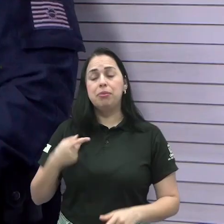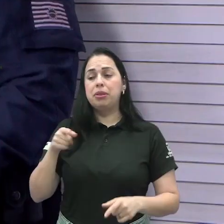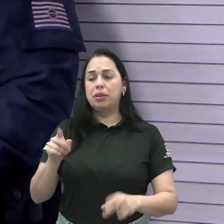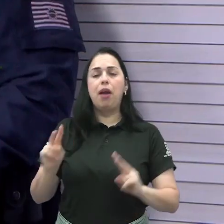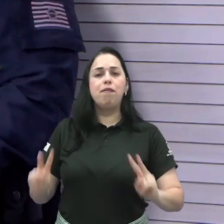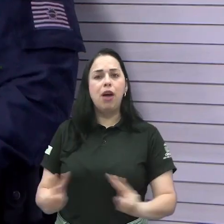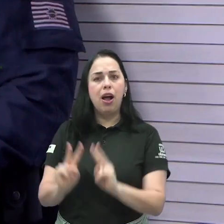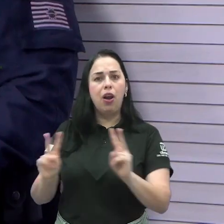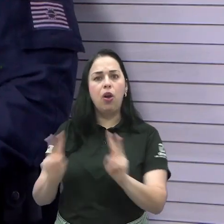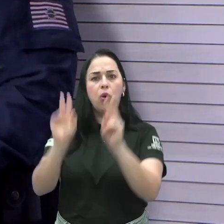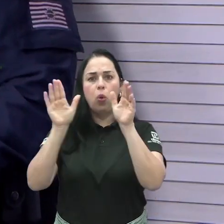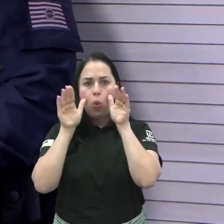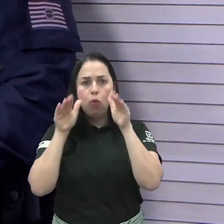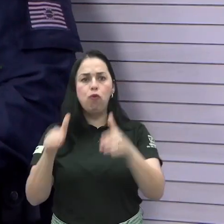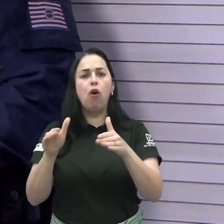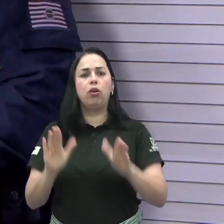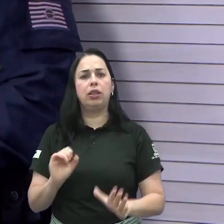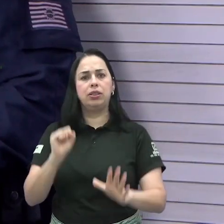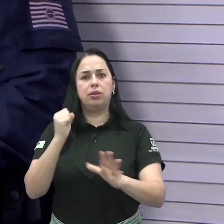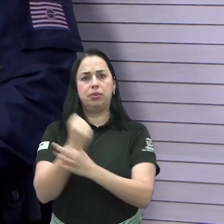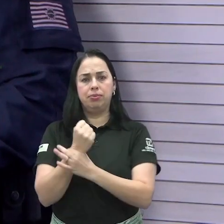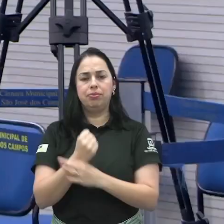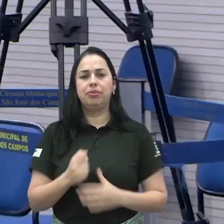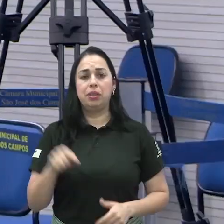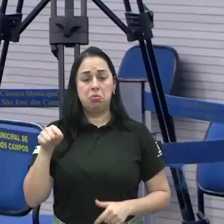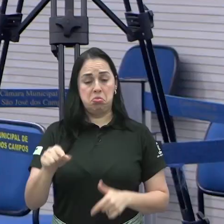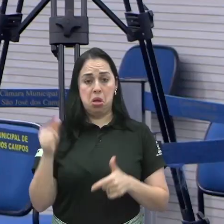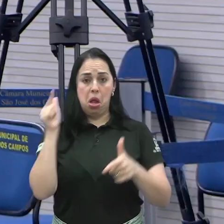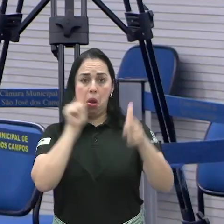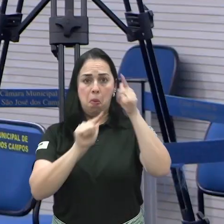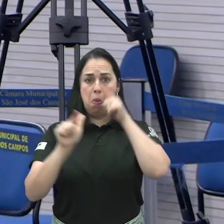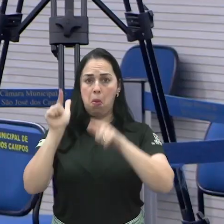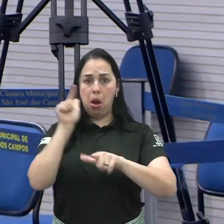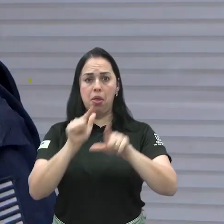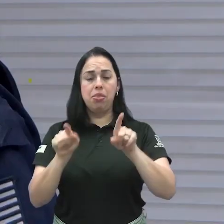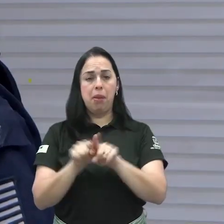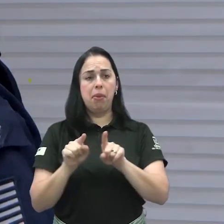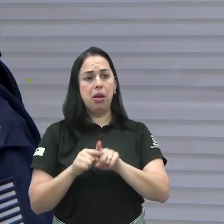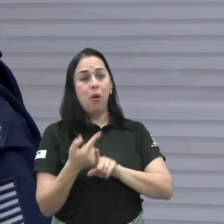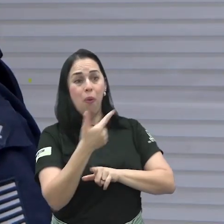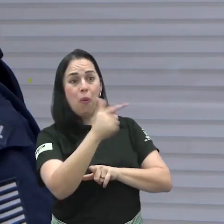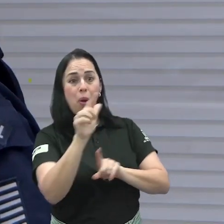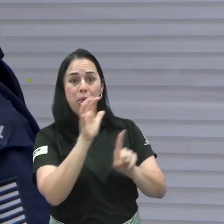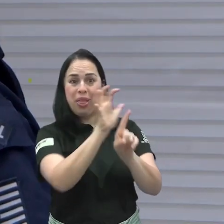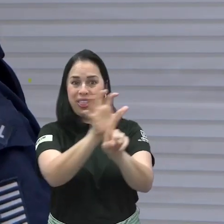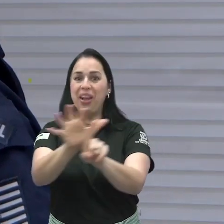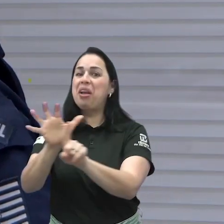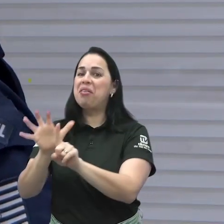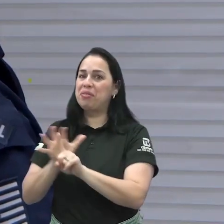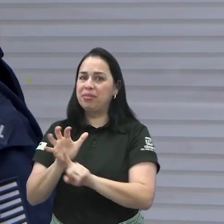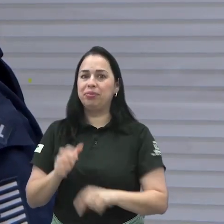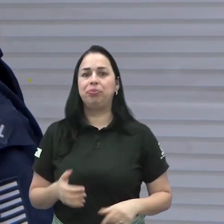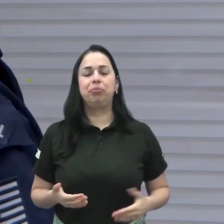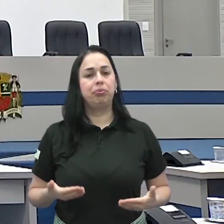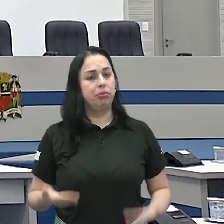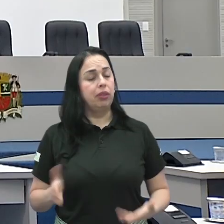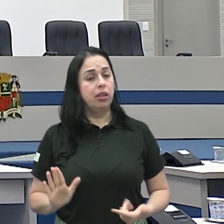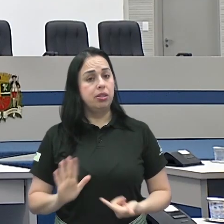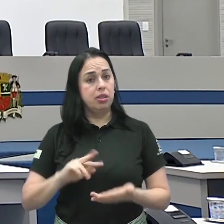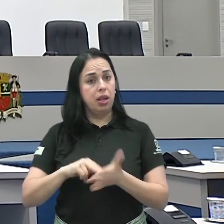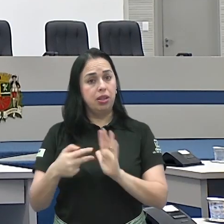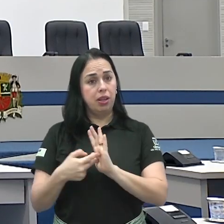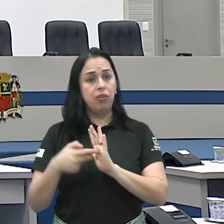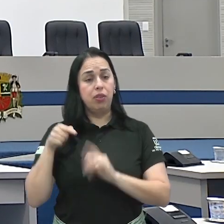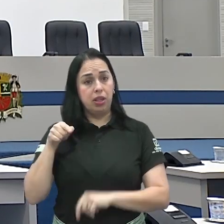se preocupa e valoriza ações voltadas para a segurança pública. A conquista de Leonardo também serve de incentivo para outros agentes.